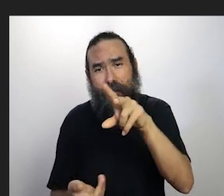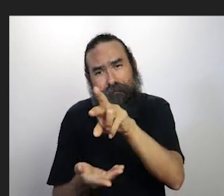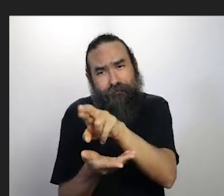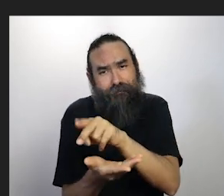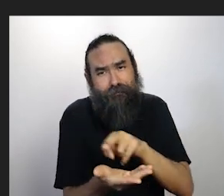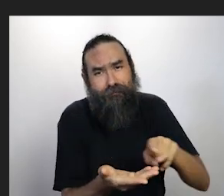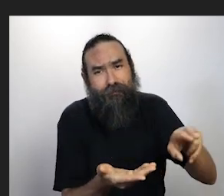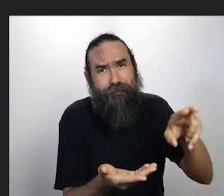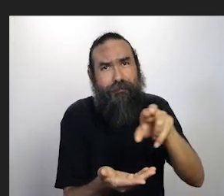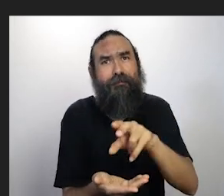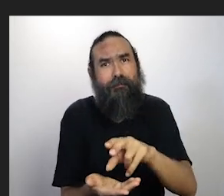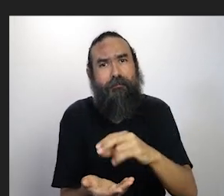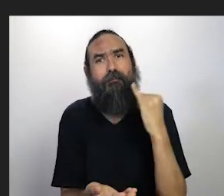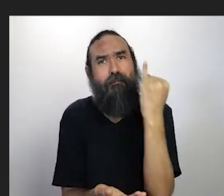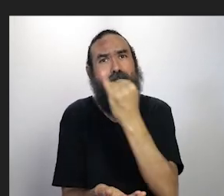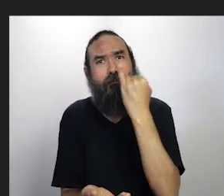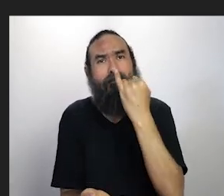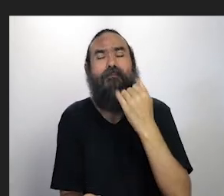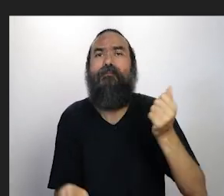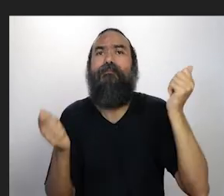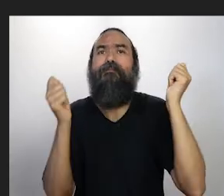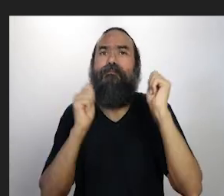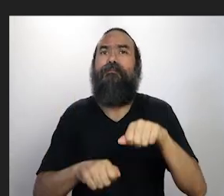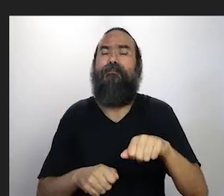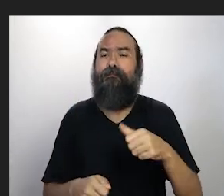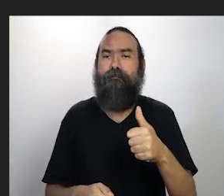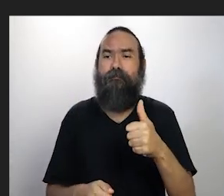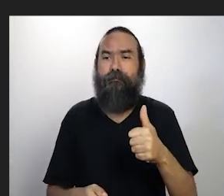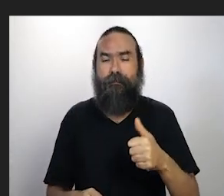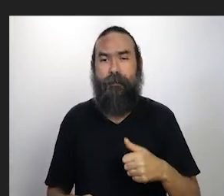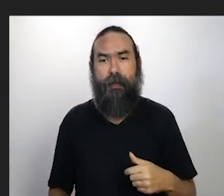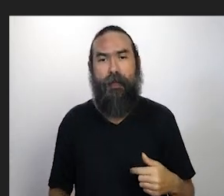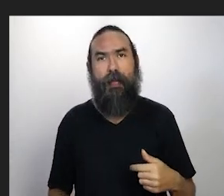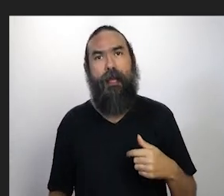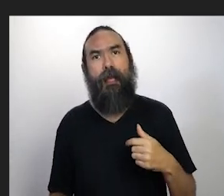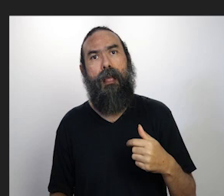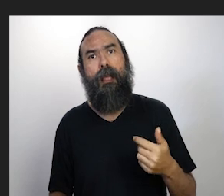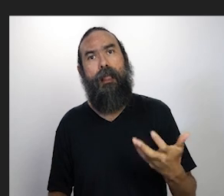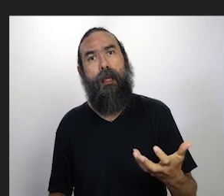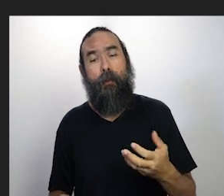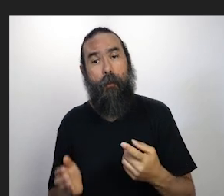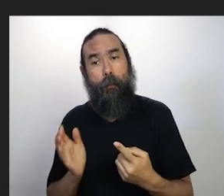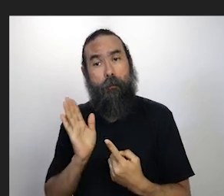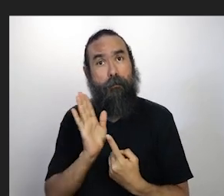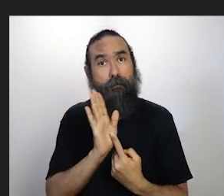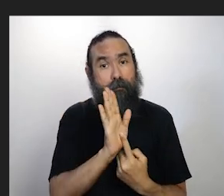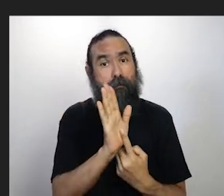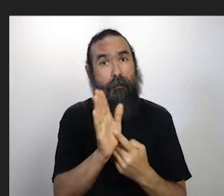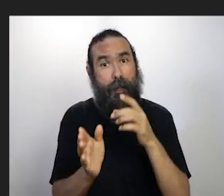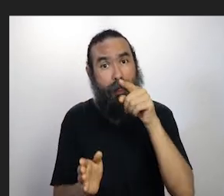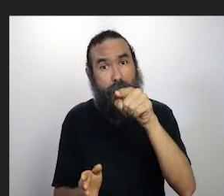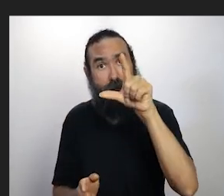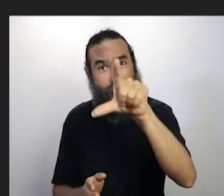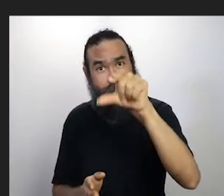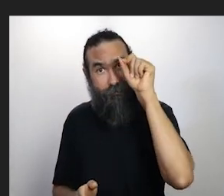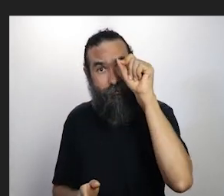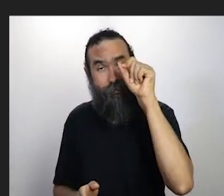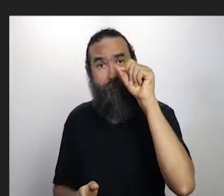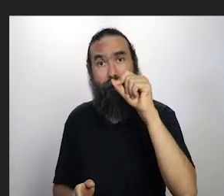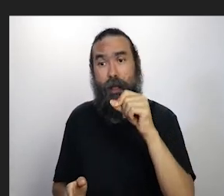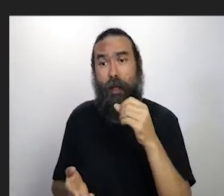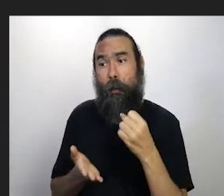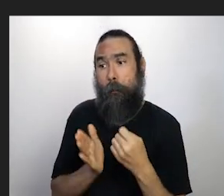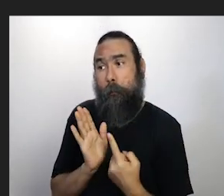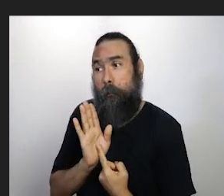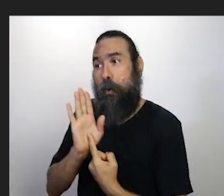interessantes, né, que poderiam contribuir, não só para levar esse olhar, né, para a universidade, mas